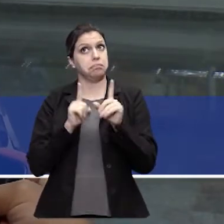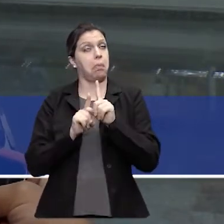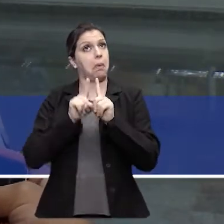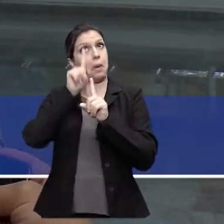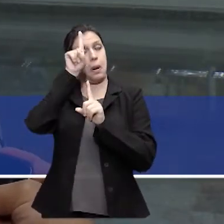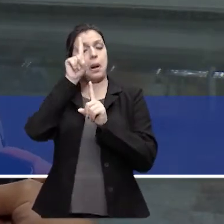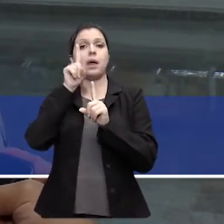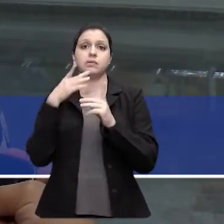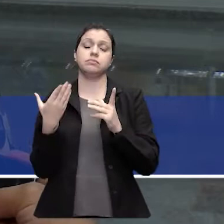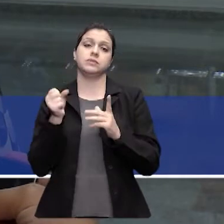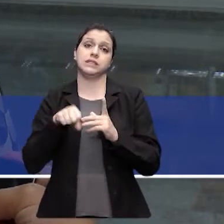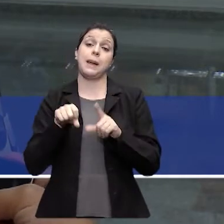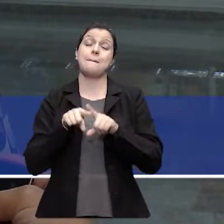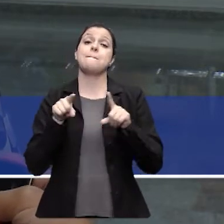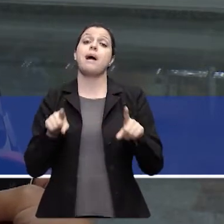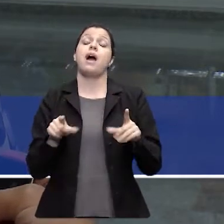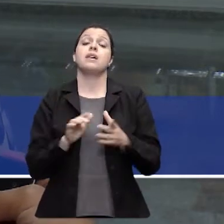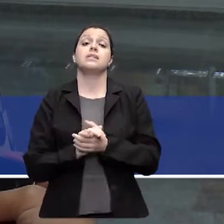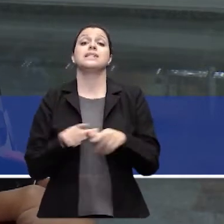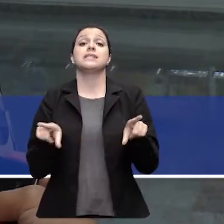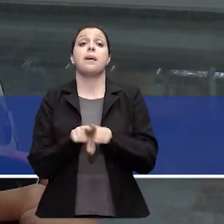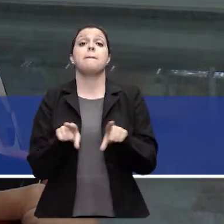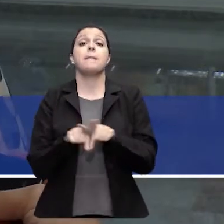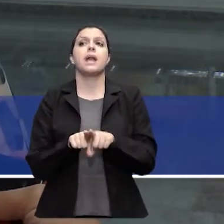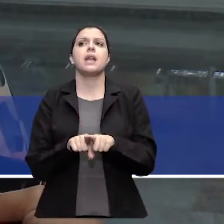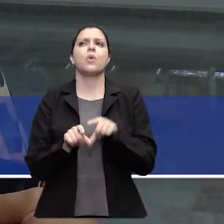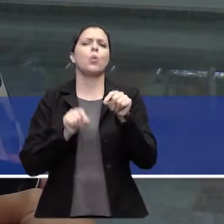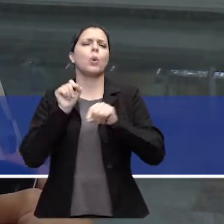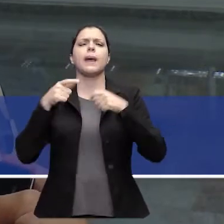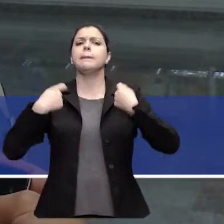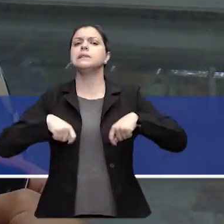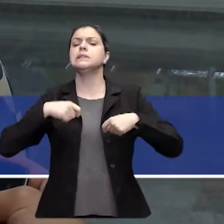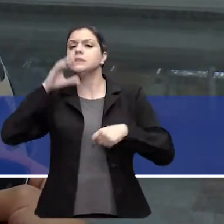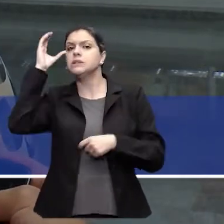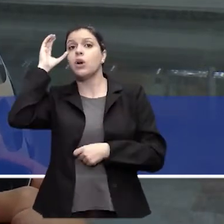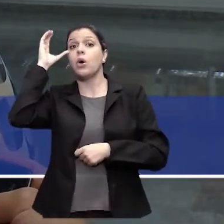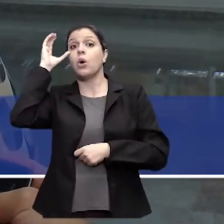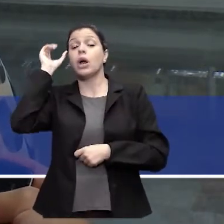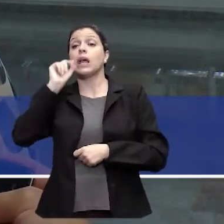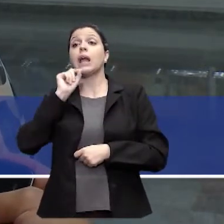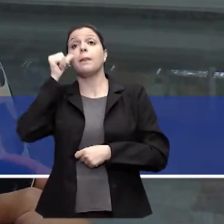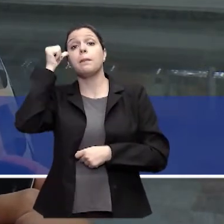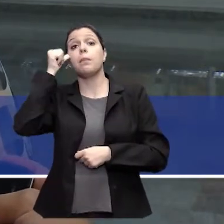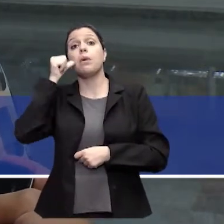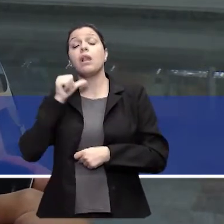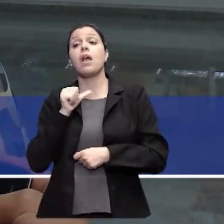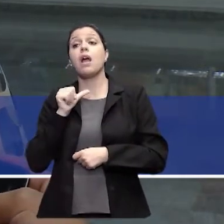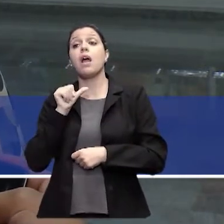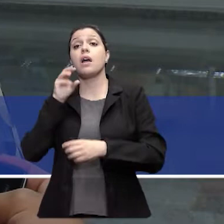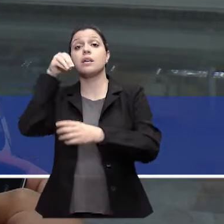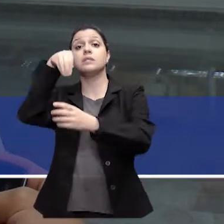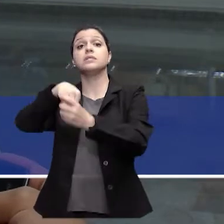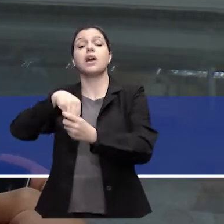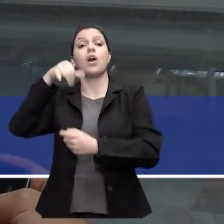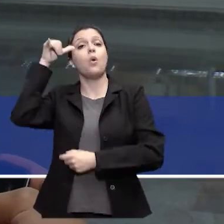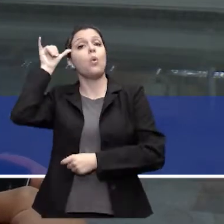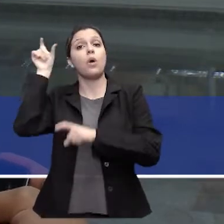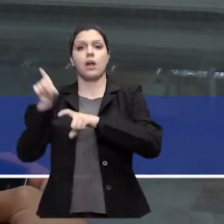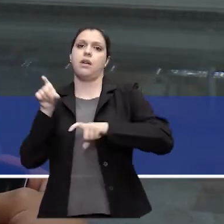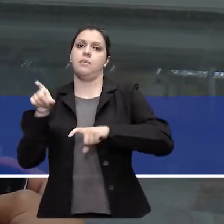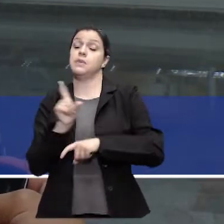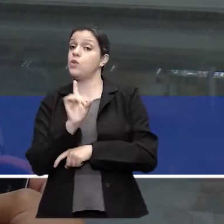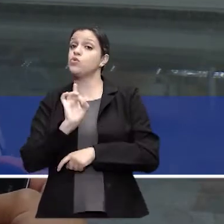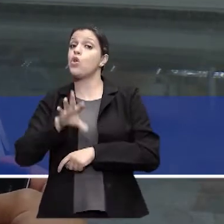bastante grande, né? Mas a gente também tem que ver a mulher que está no campo, né? Não a que está